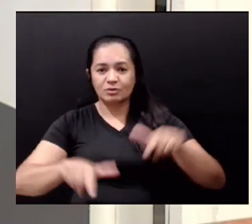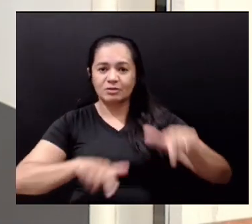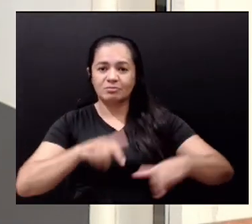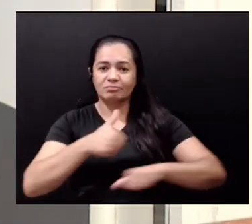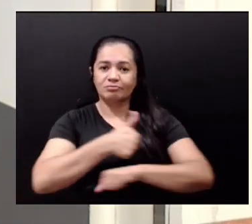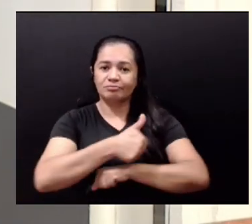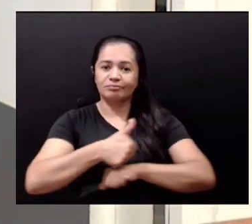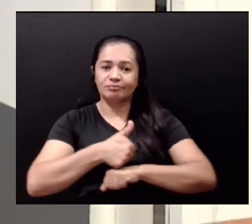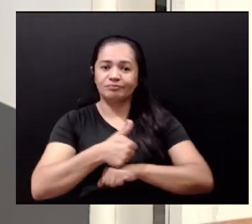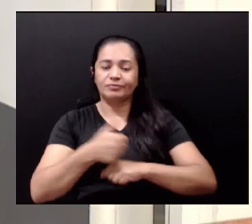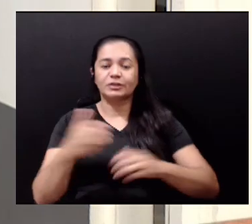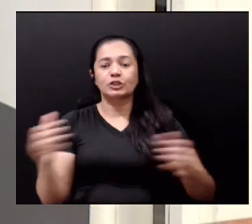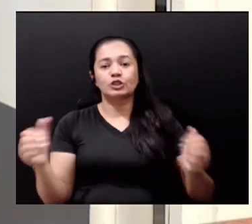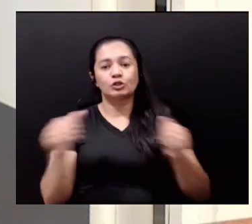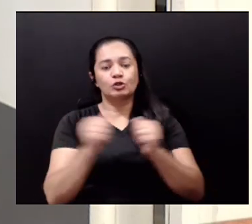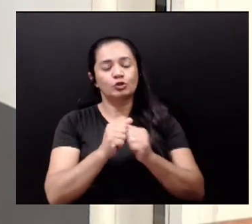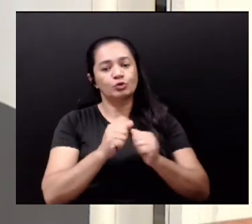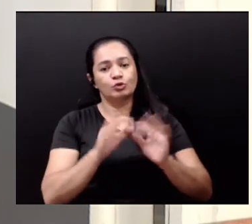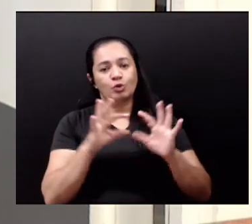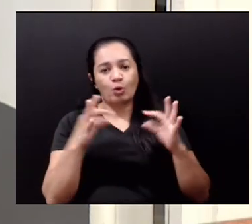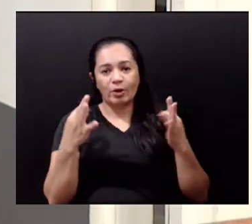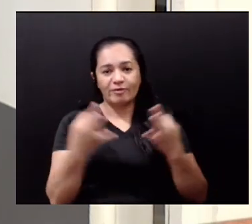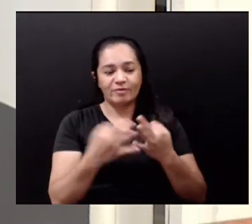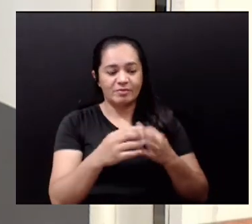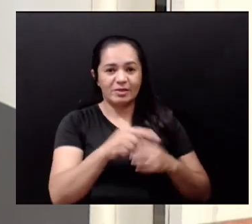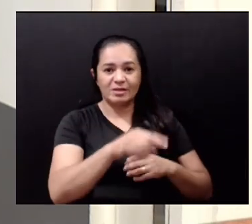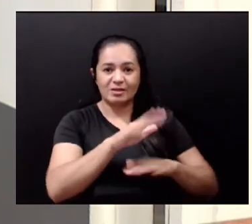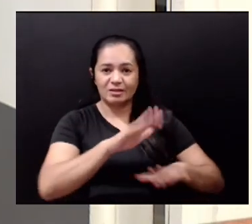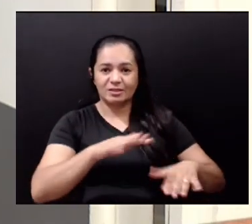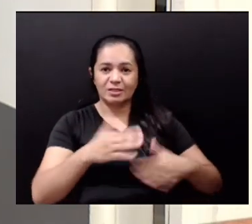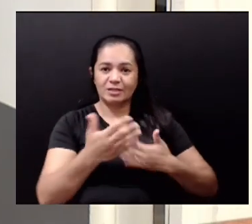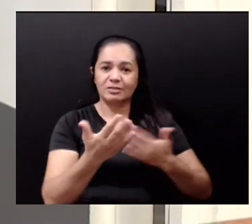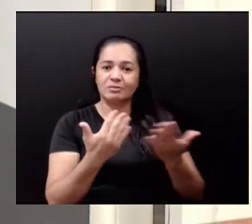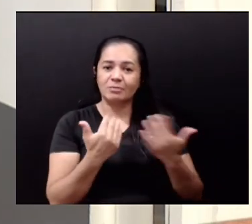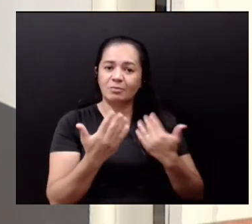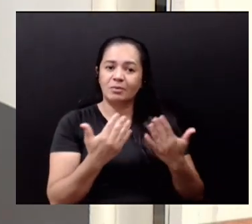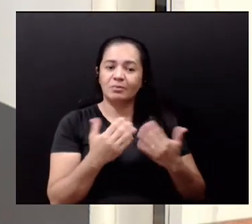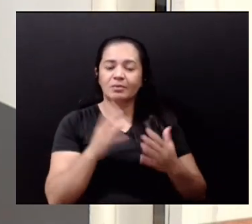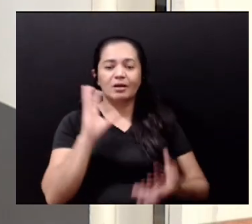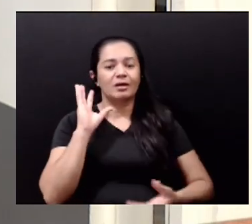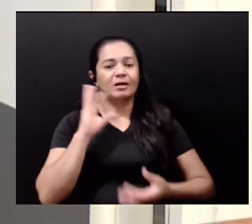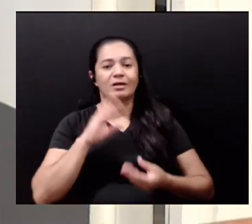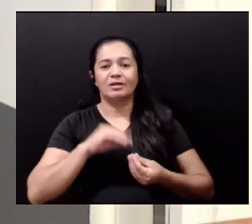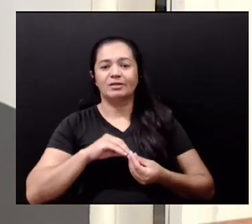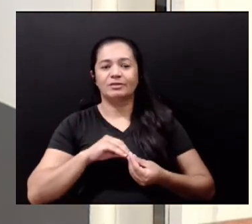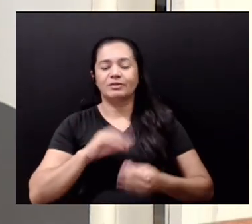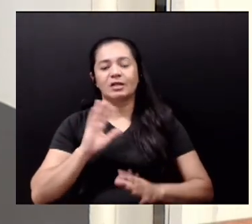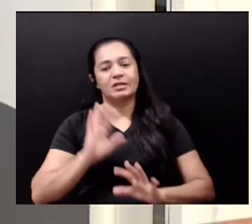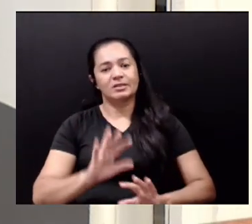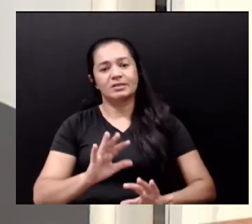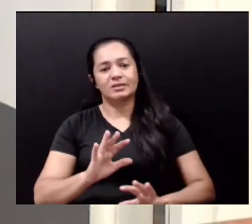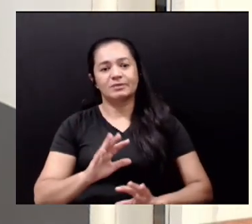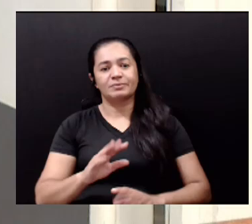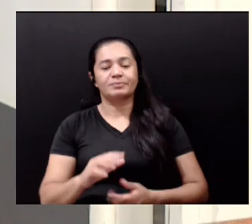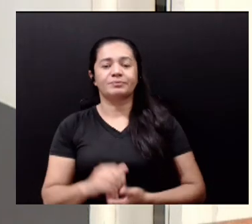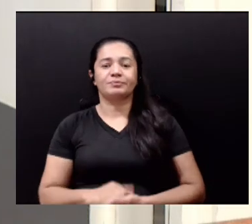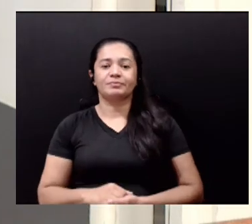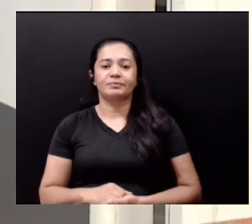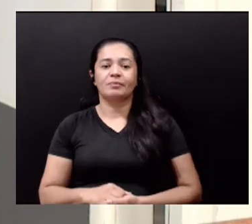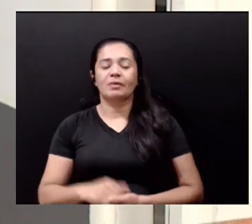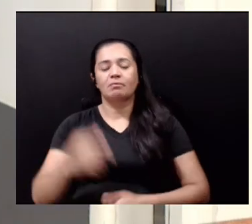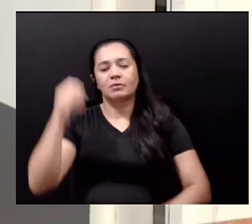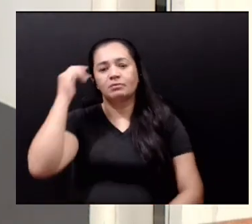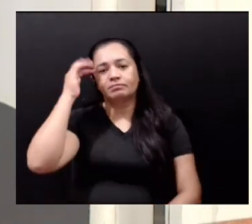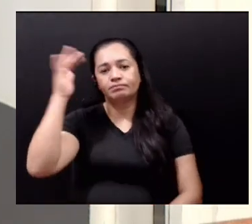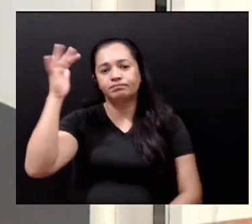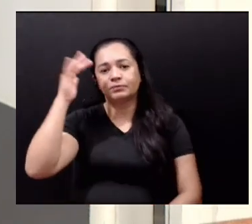Enfim, no caso das crianças. Então, acho que é um pouco isso, né? Trago aí também essa reflexão do 8 de março para a gente